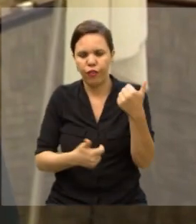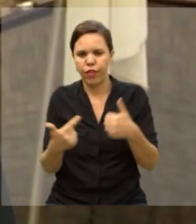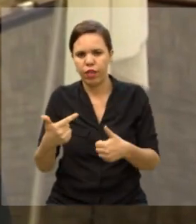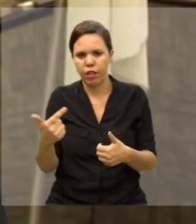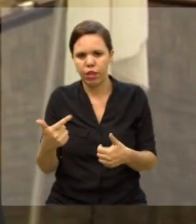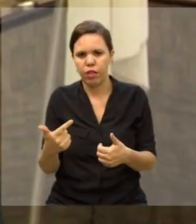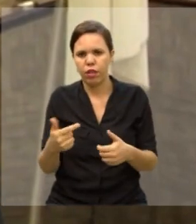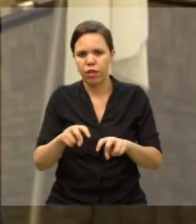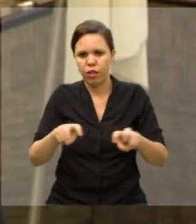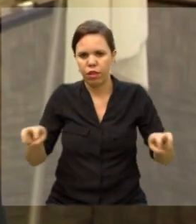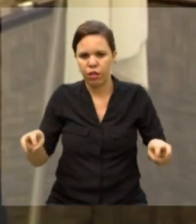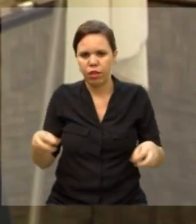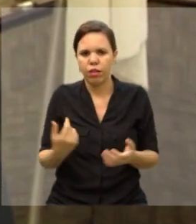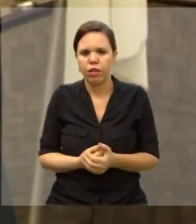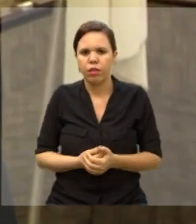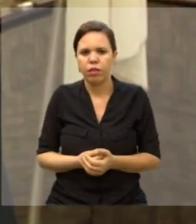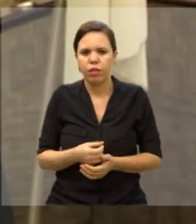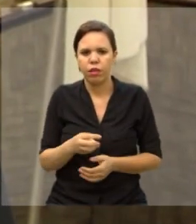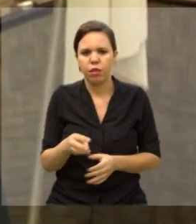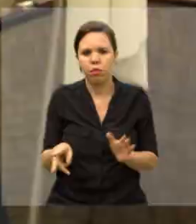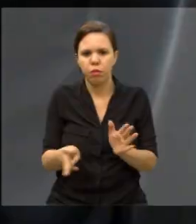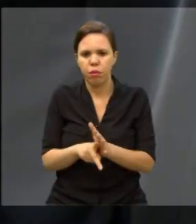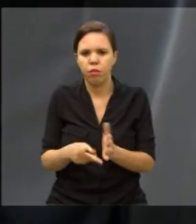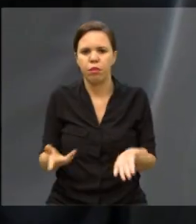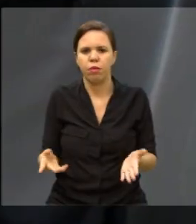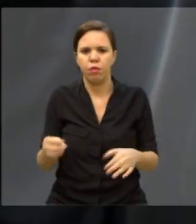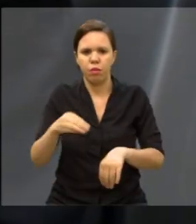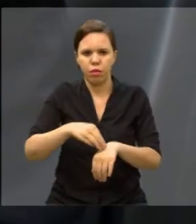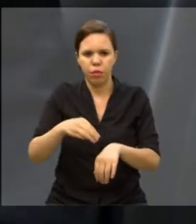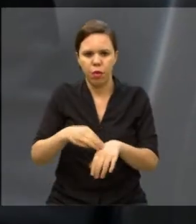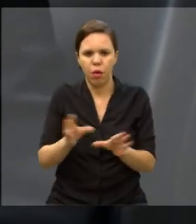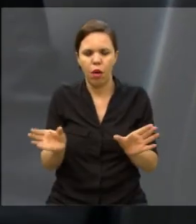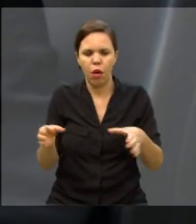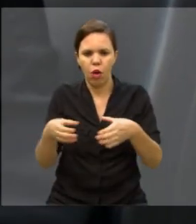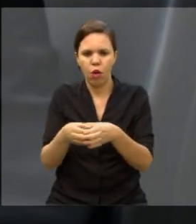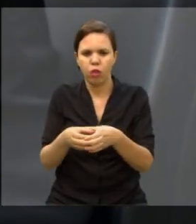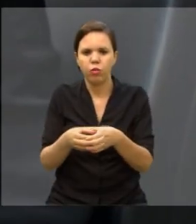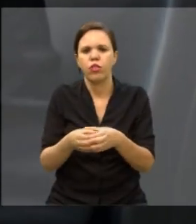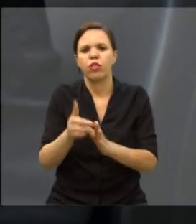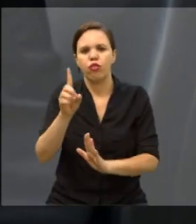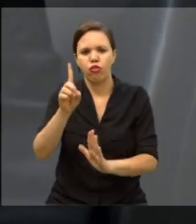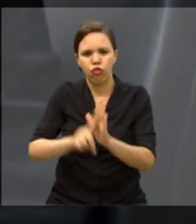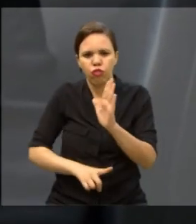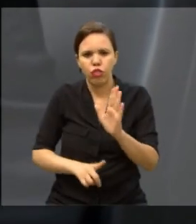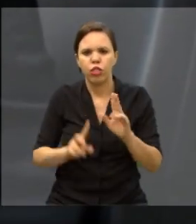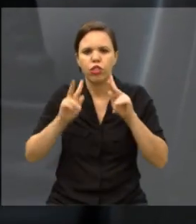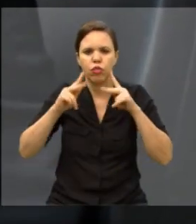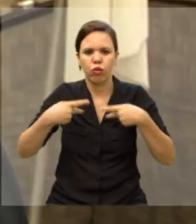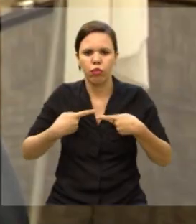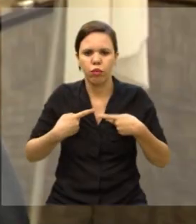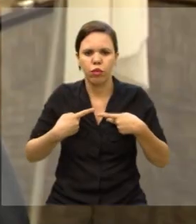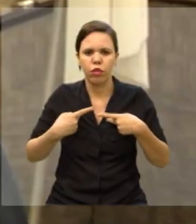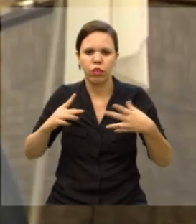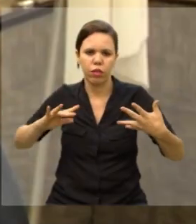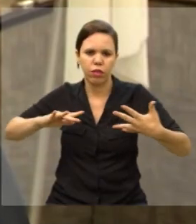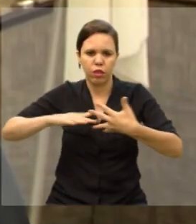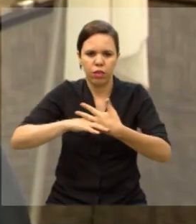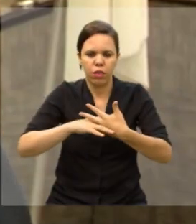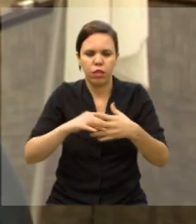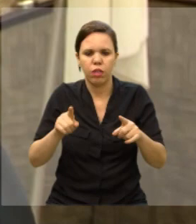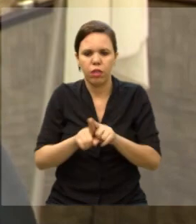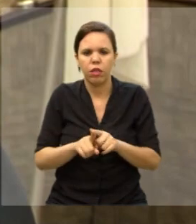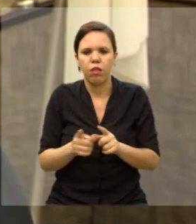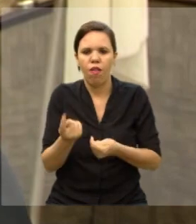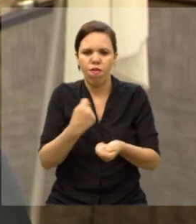da mesa diretora. É membro das Comissões de Defesa dos Direitos Humanos e Cidadania, de Economia e Defesa